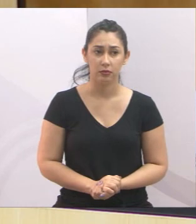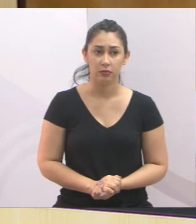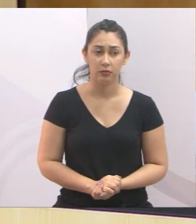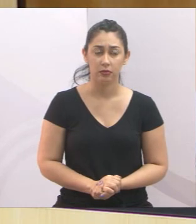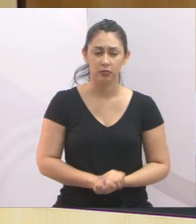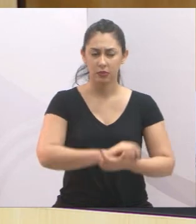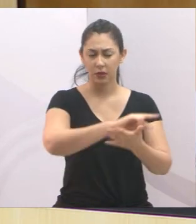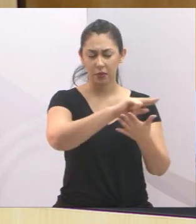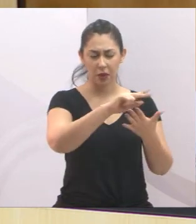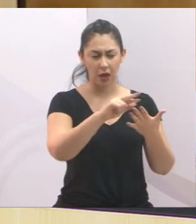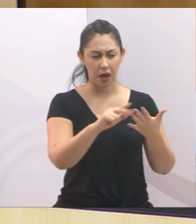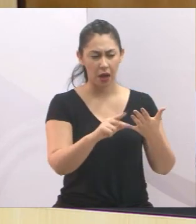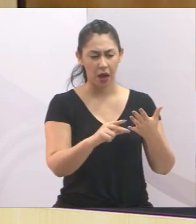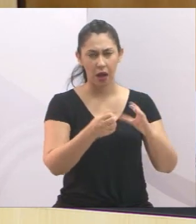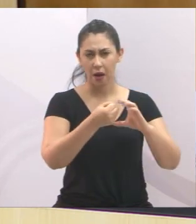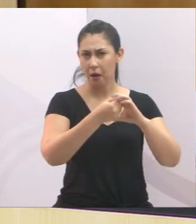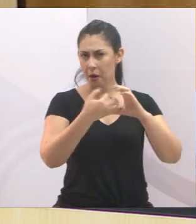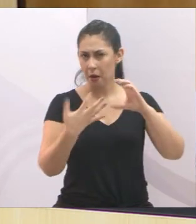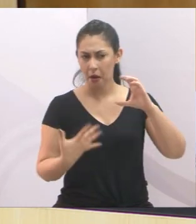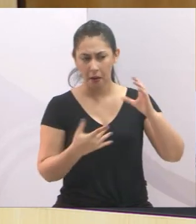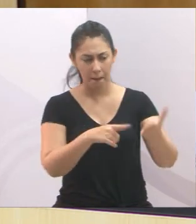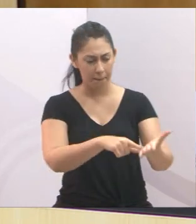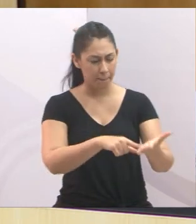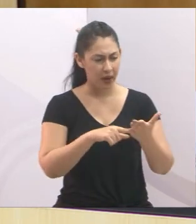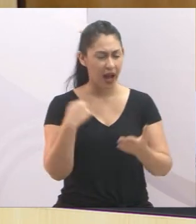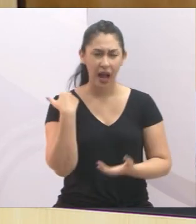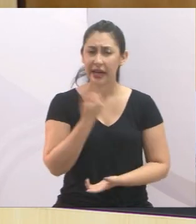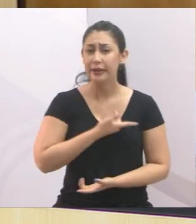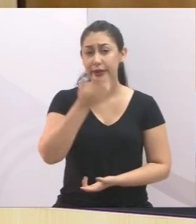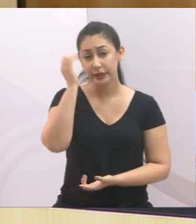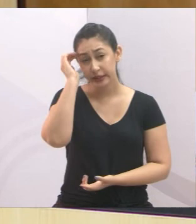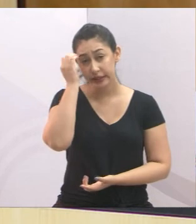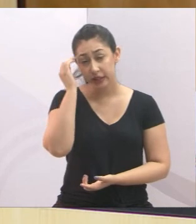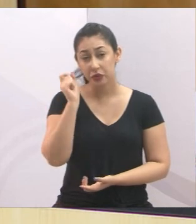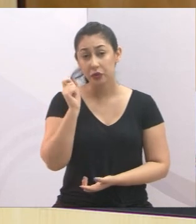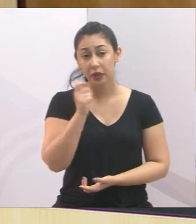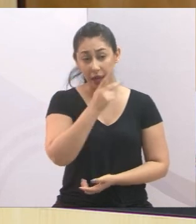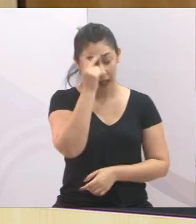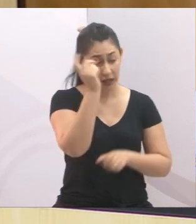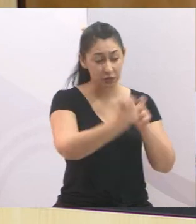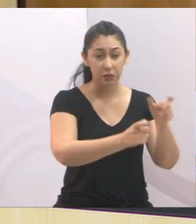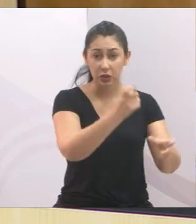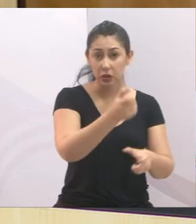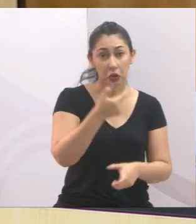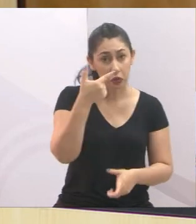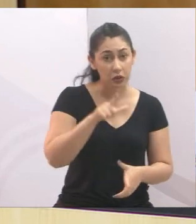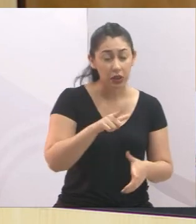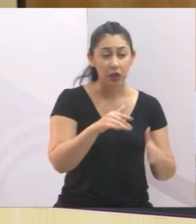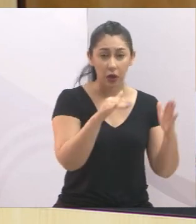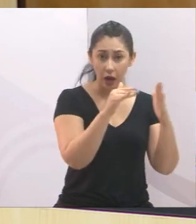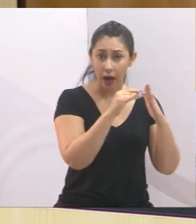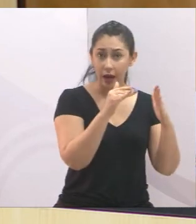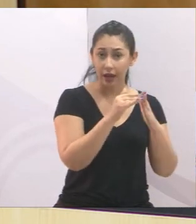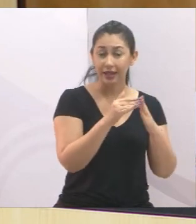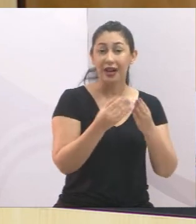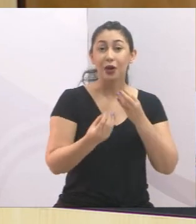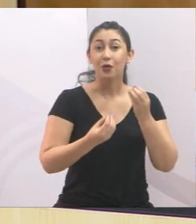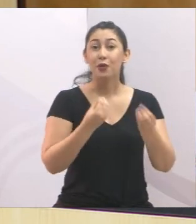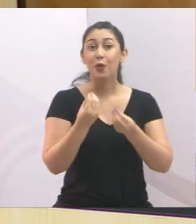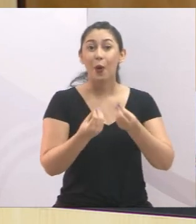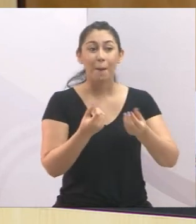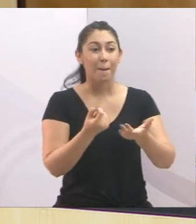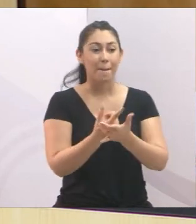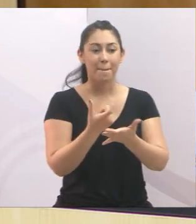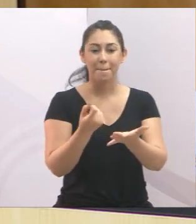Pelas características das operações, sabe-se que os beneficiados pelo programa não terão por si condições financeiras de suportarem as